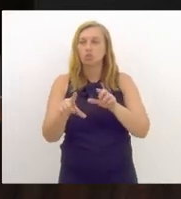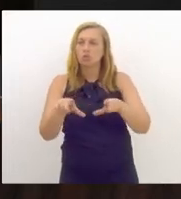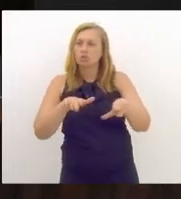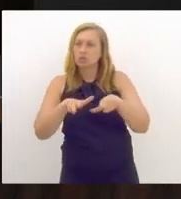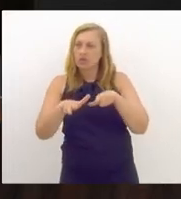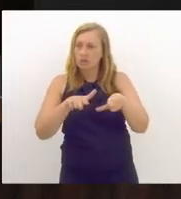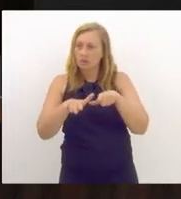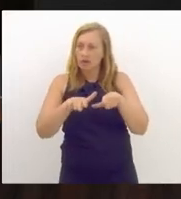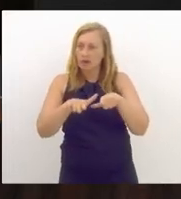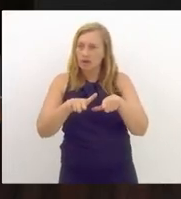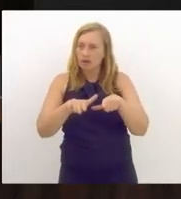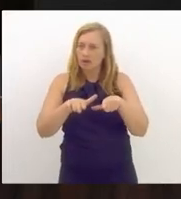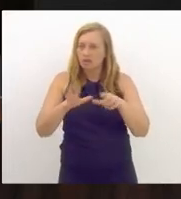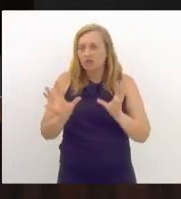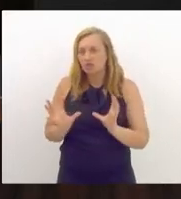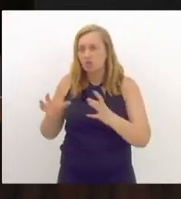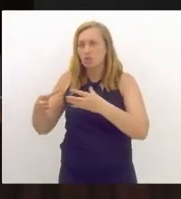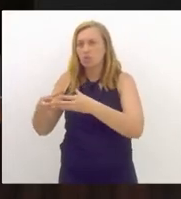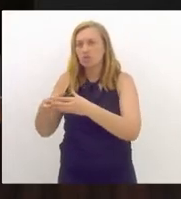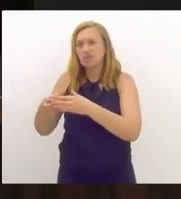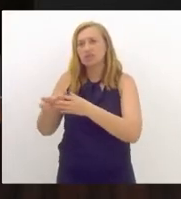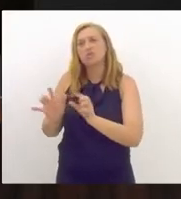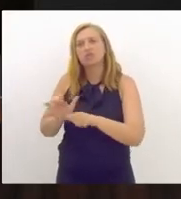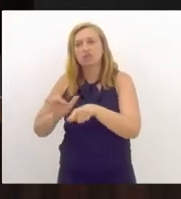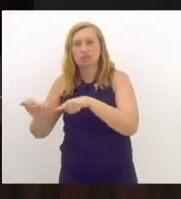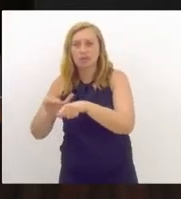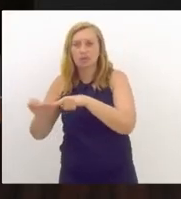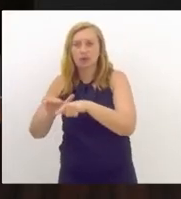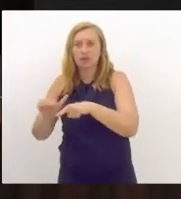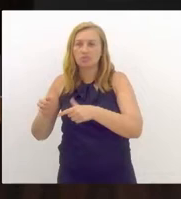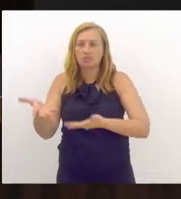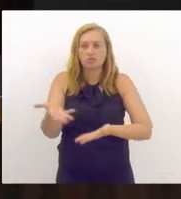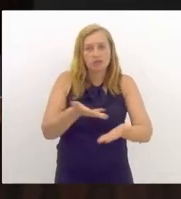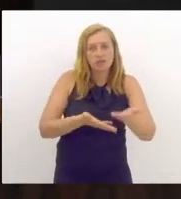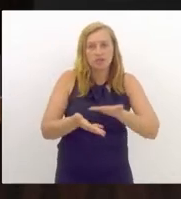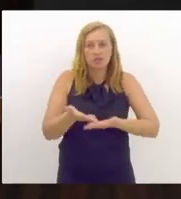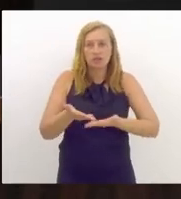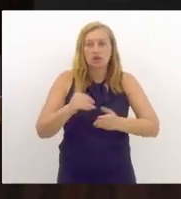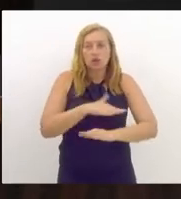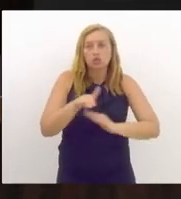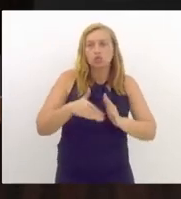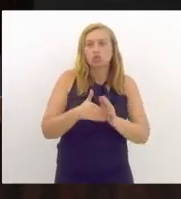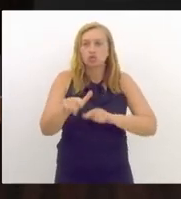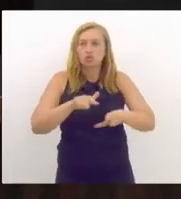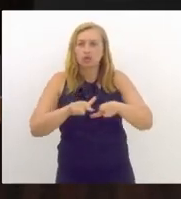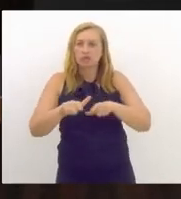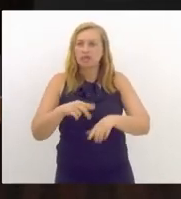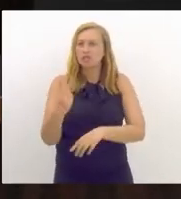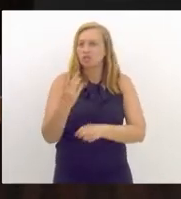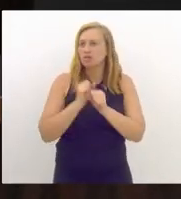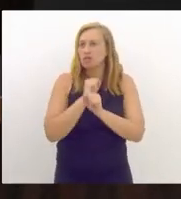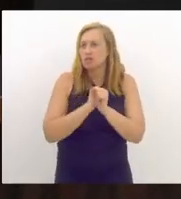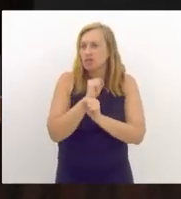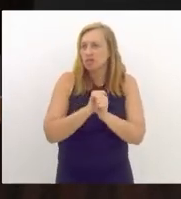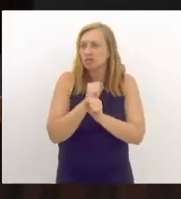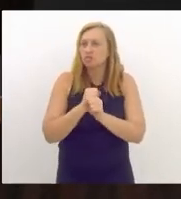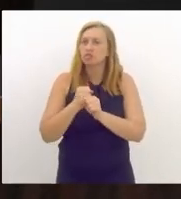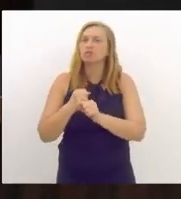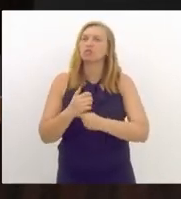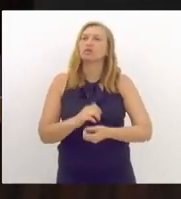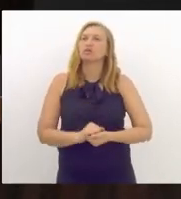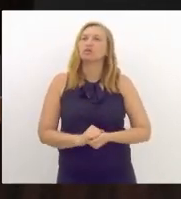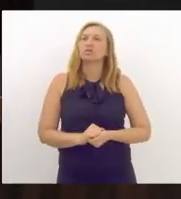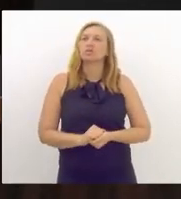pela equipe da comissão de trabalho pelos seus parceiros todo o trabalho desses dois anos atravessados